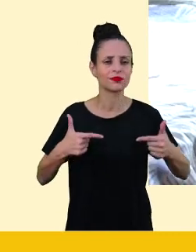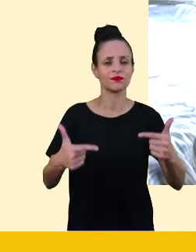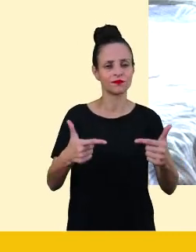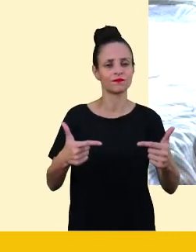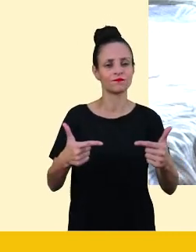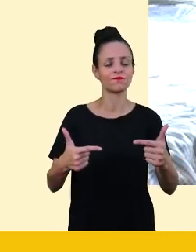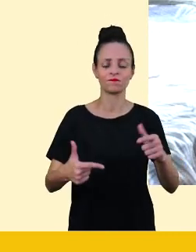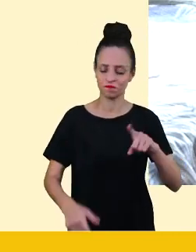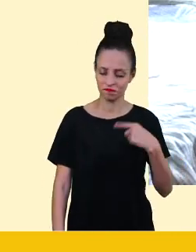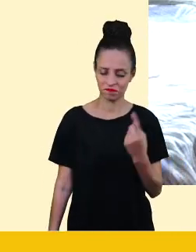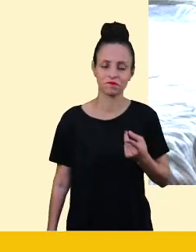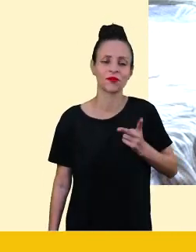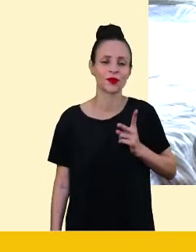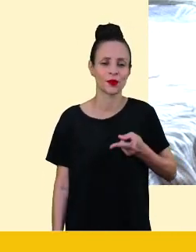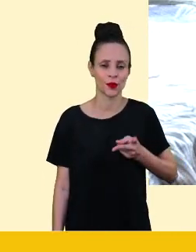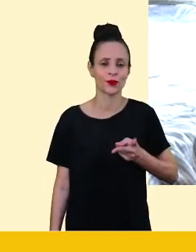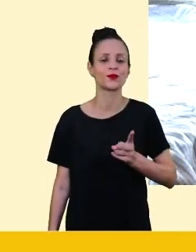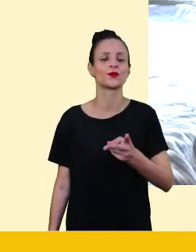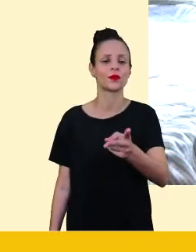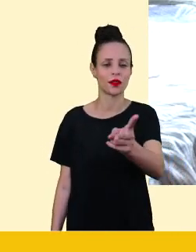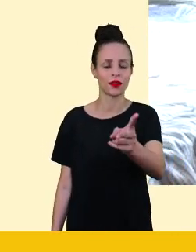e vão continuar.